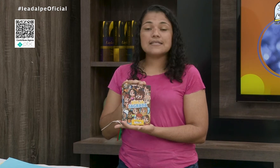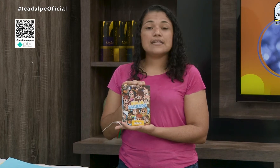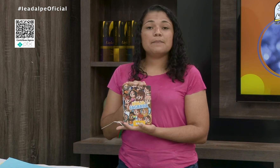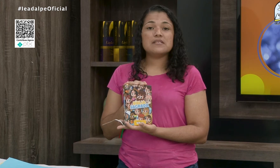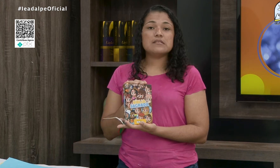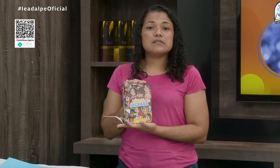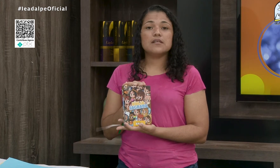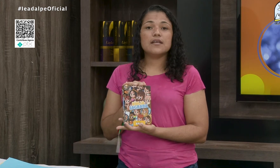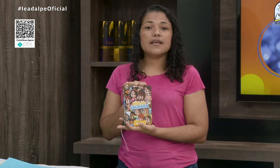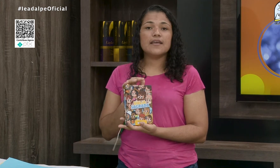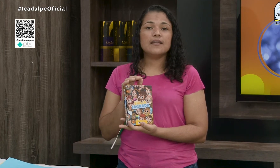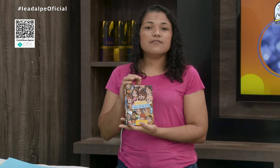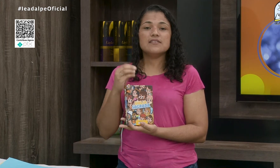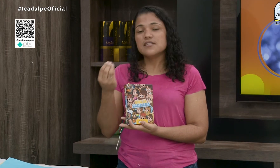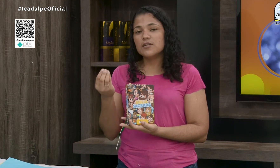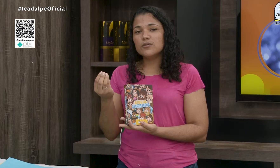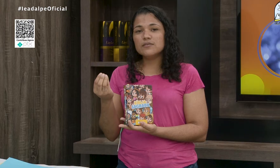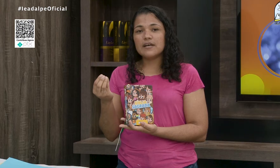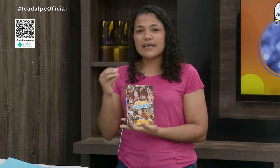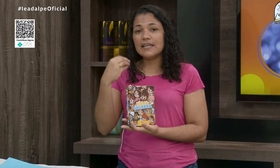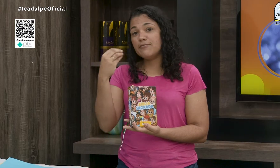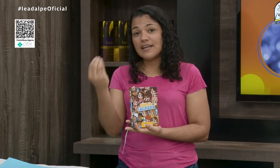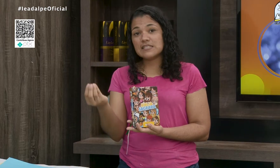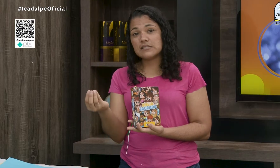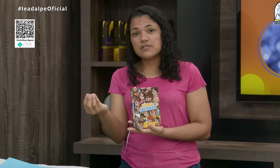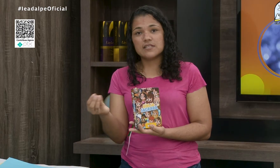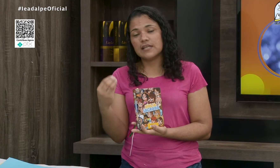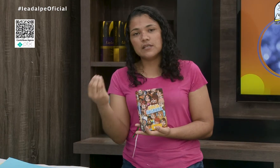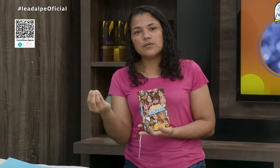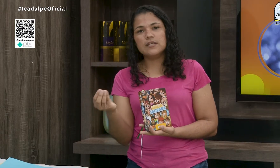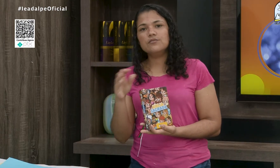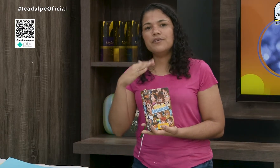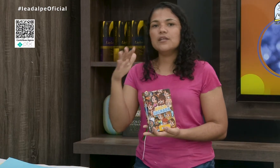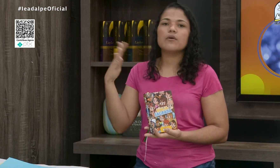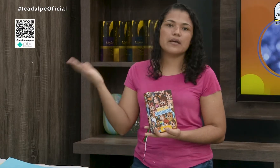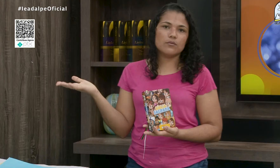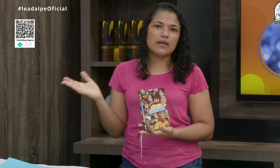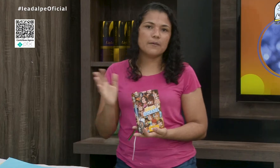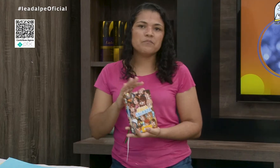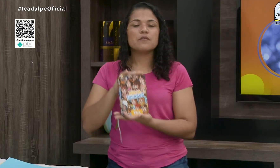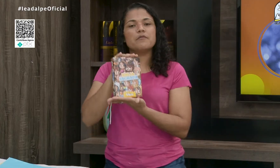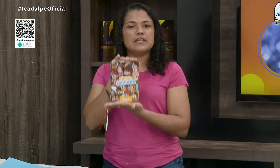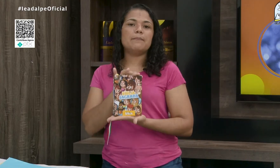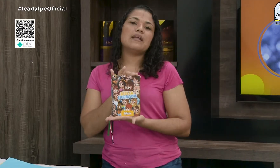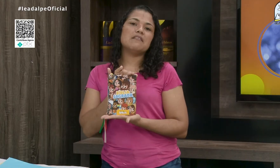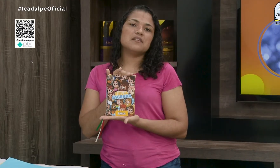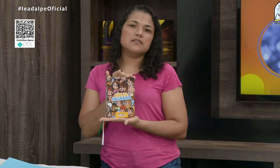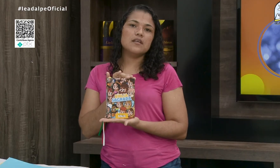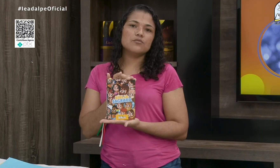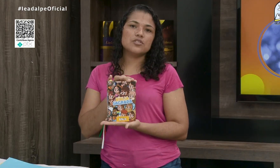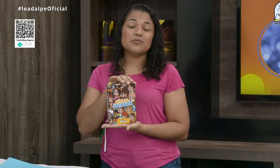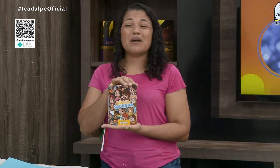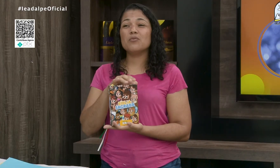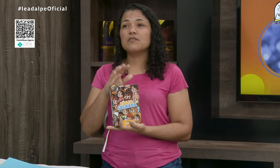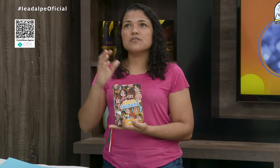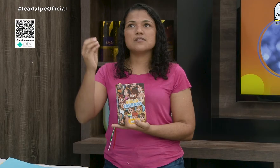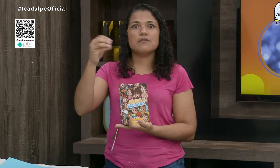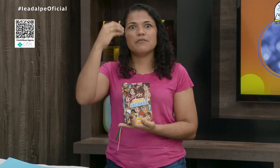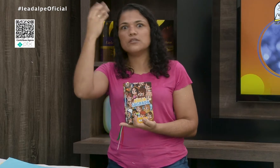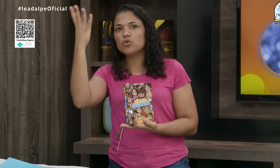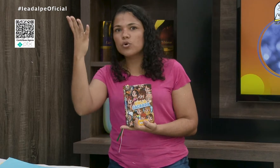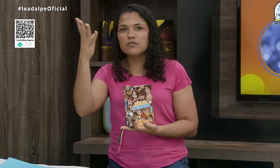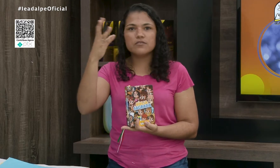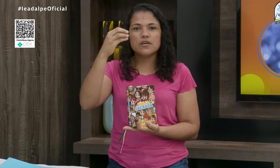A criança ela precisa entender que aquele versículo, aquela frase que você está lendo ali, não vem de qualquer lugar. Vem da palavra de Deus, que não é algo que